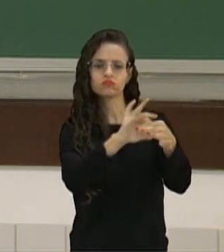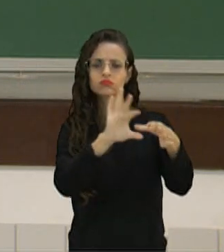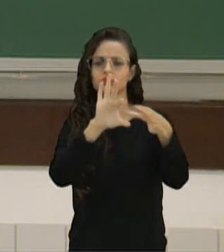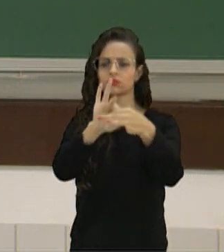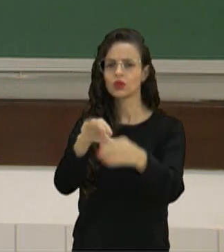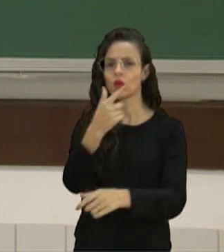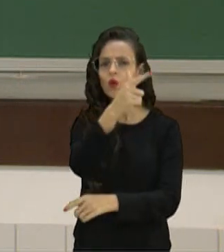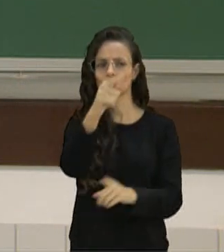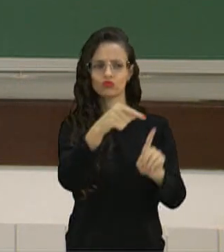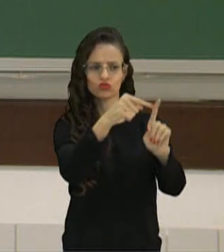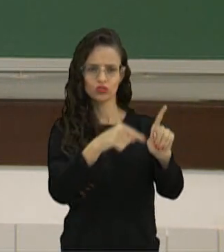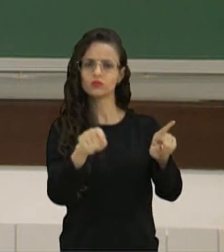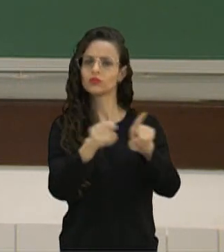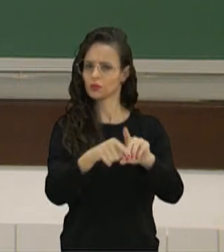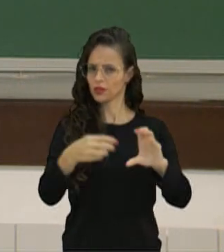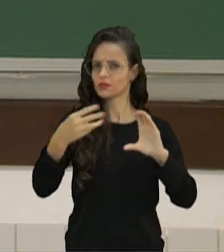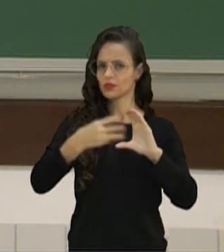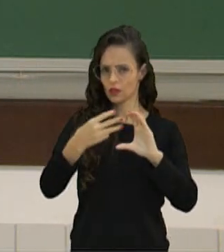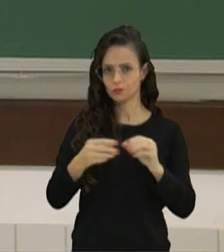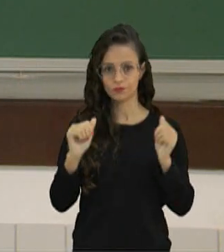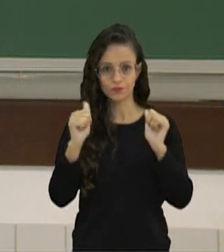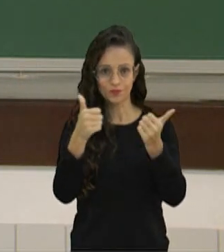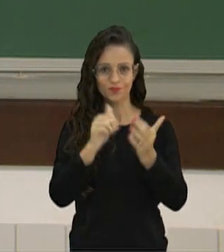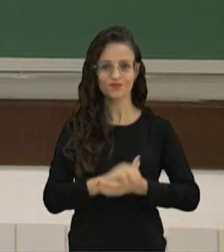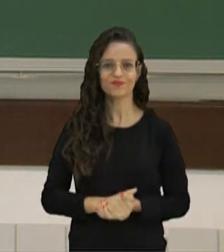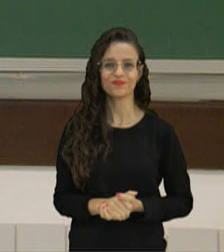outras espécies também celulares, beleza?